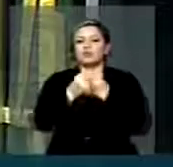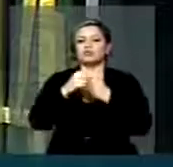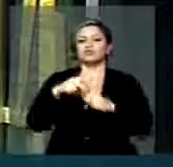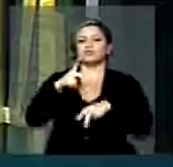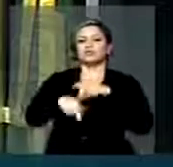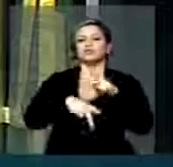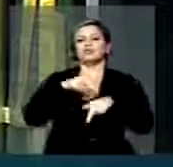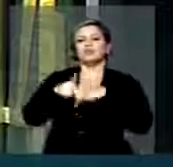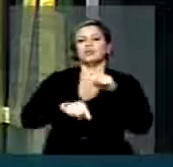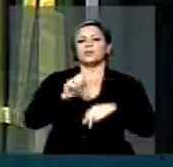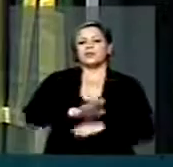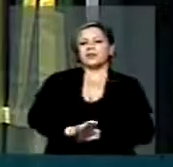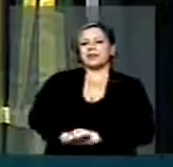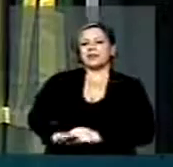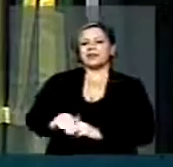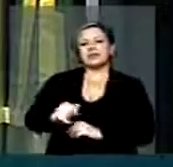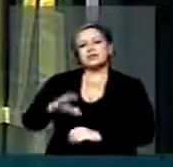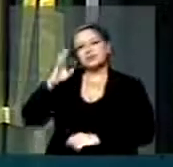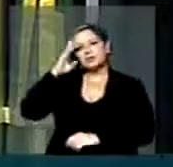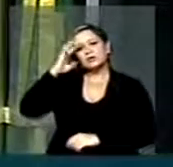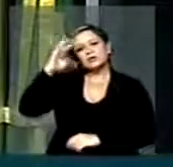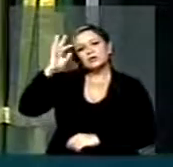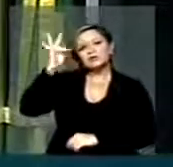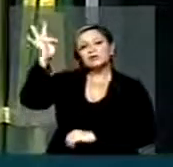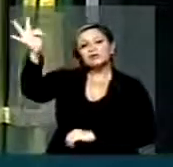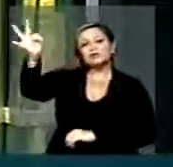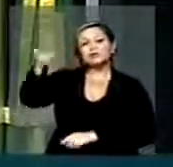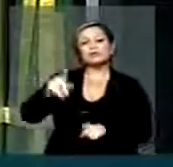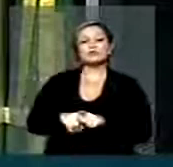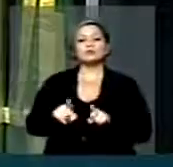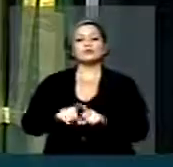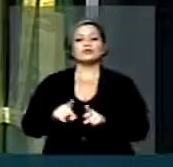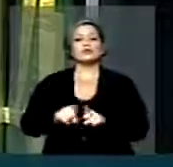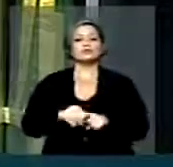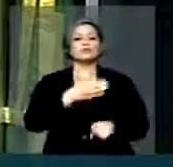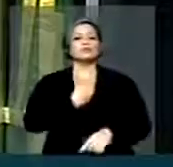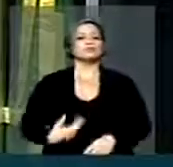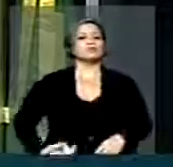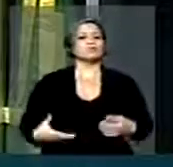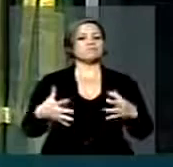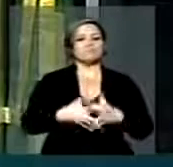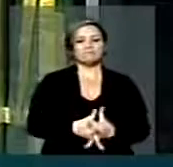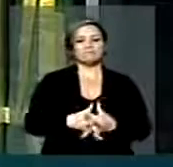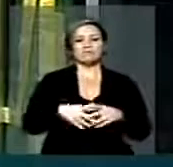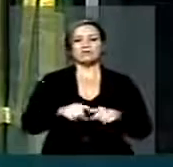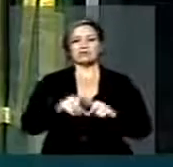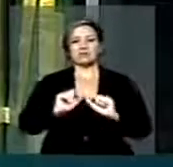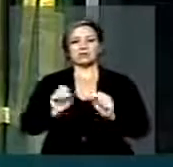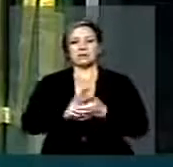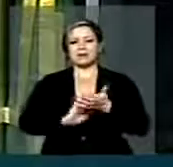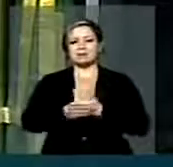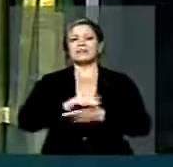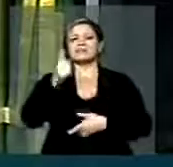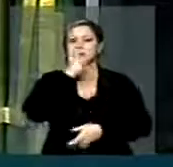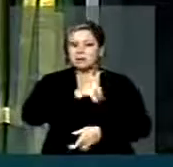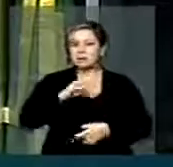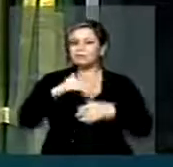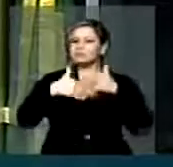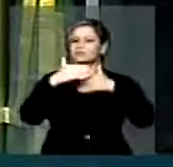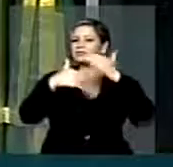criança sonhando lá em ser grande. Onde o governo não impede, não gerencia, nós nos damos bem, já disse isso aqui no